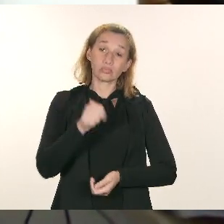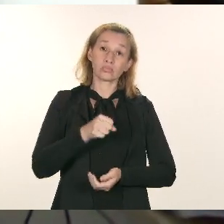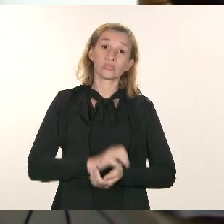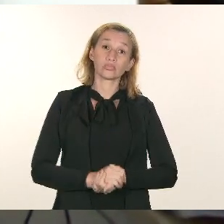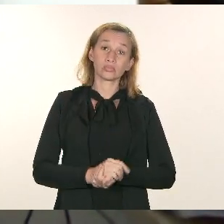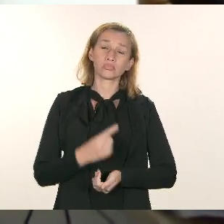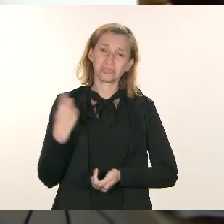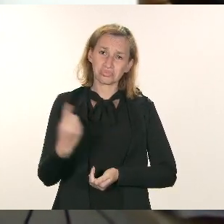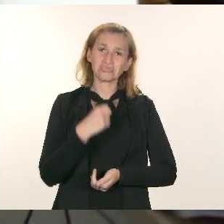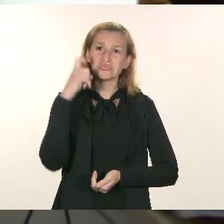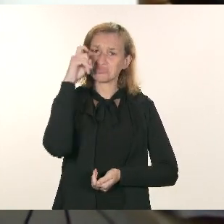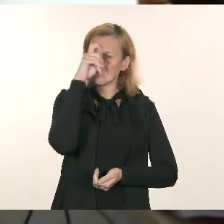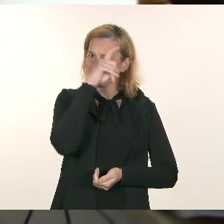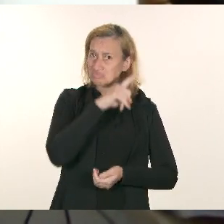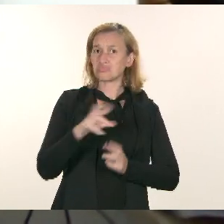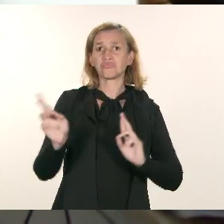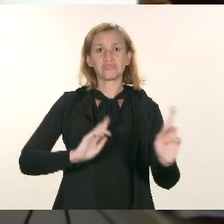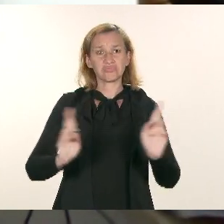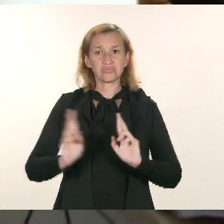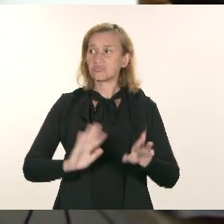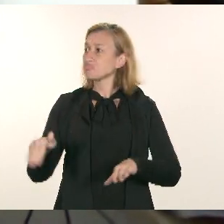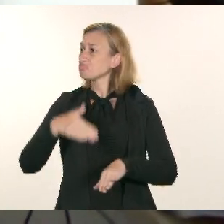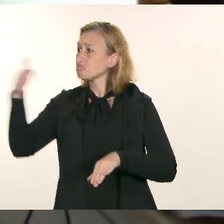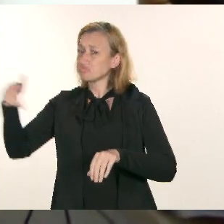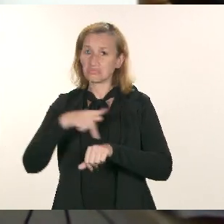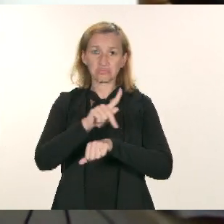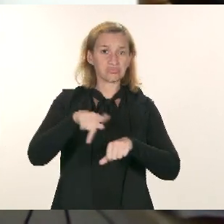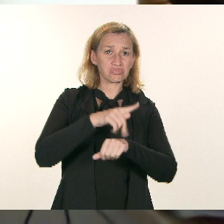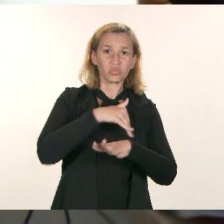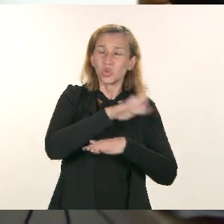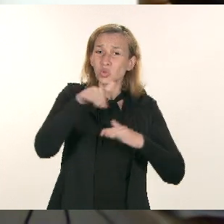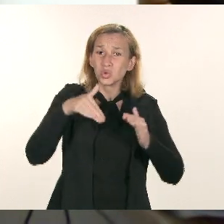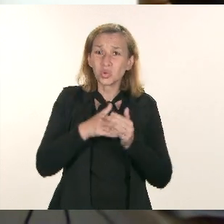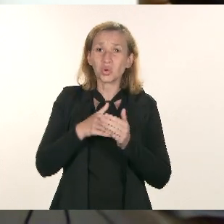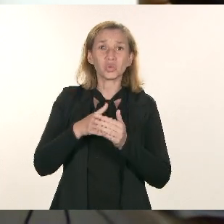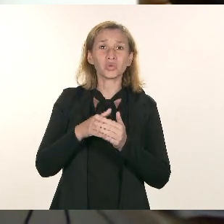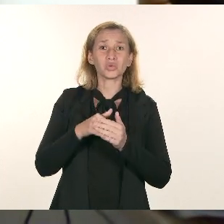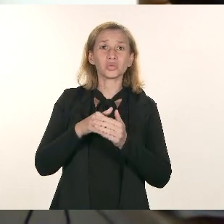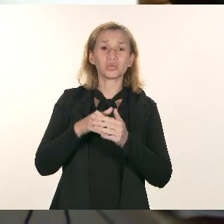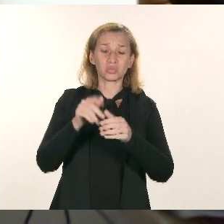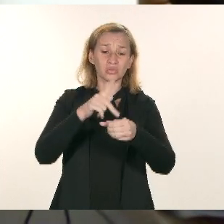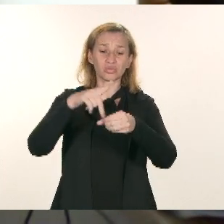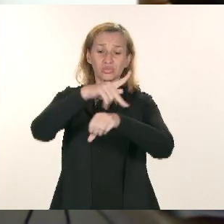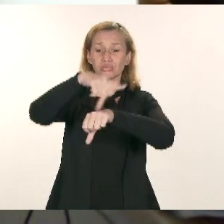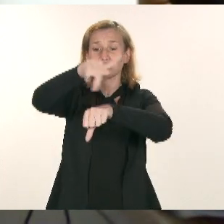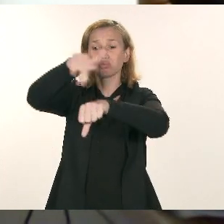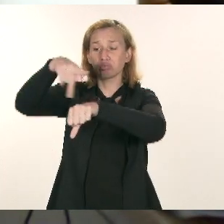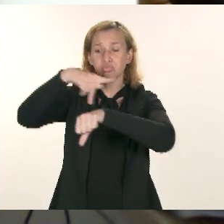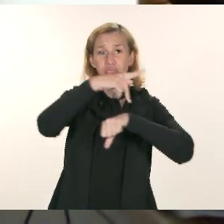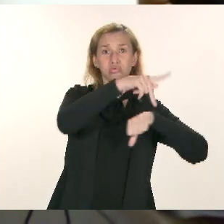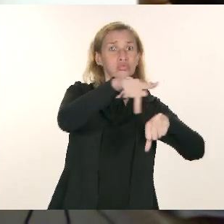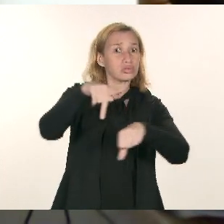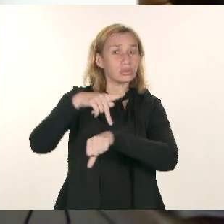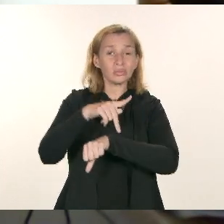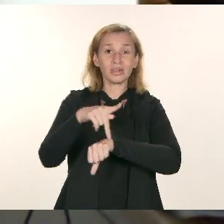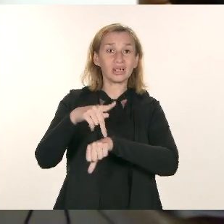Estamos com dificuldade de relações exteriores com todos os países, porque a única